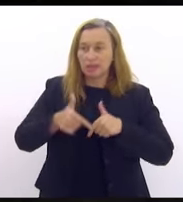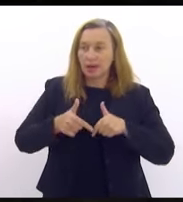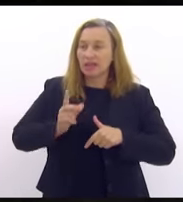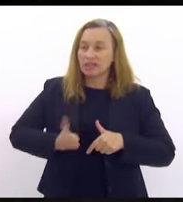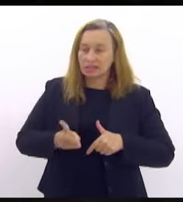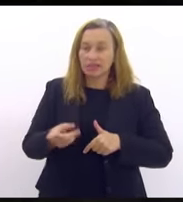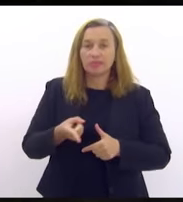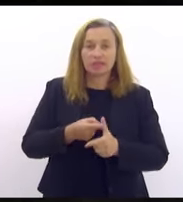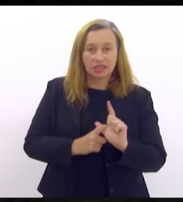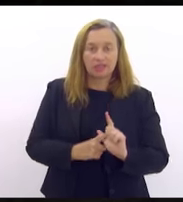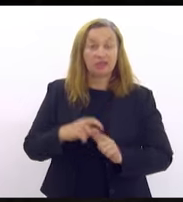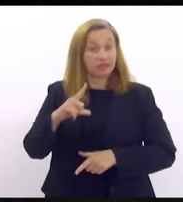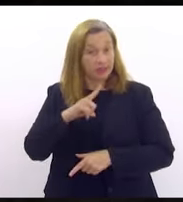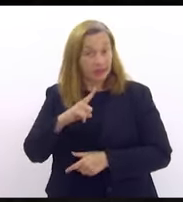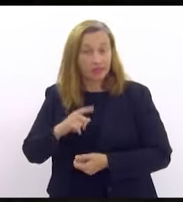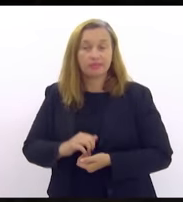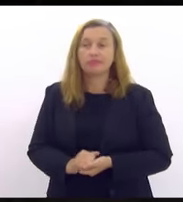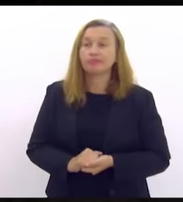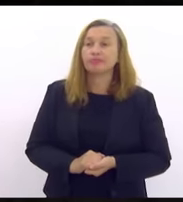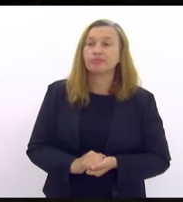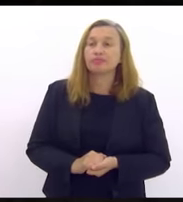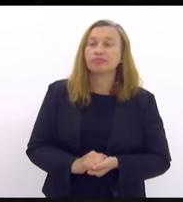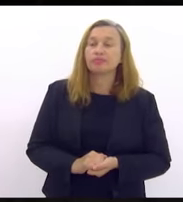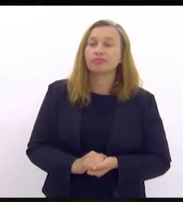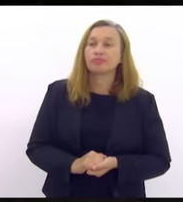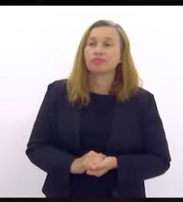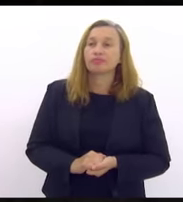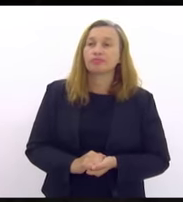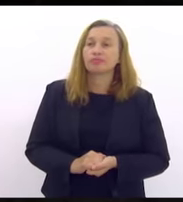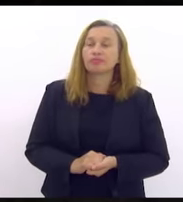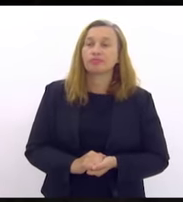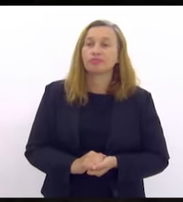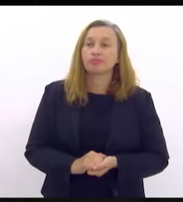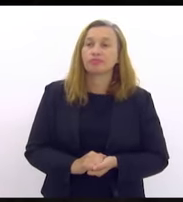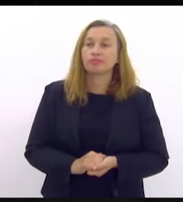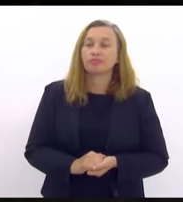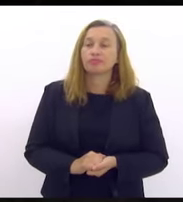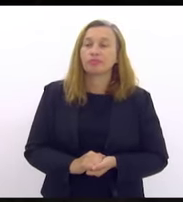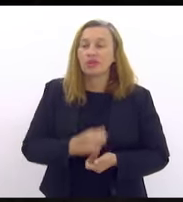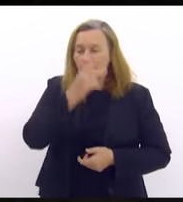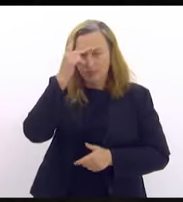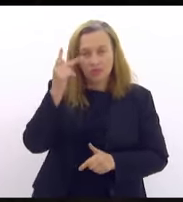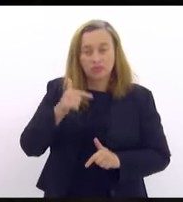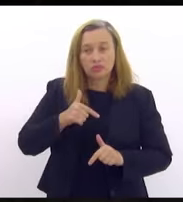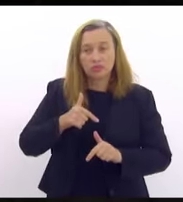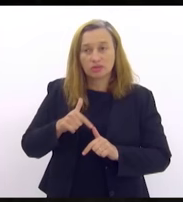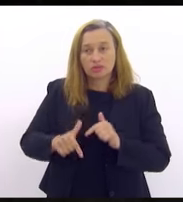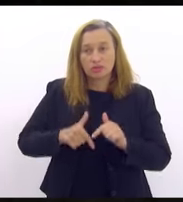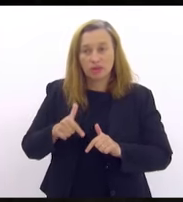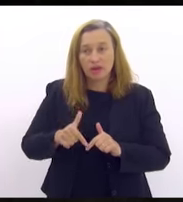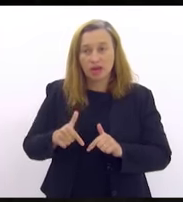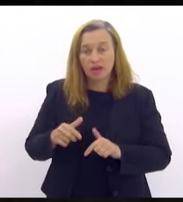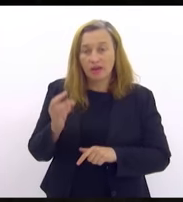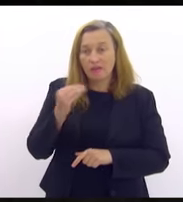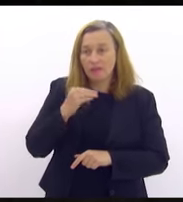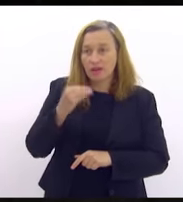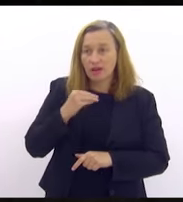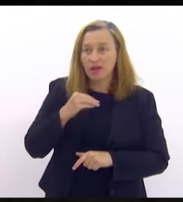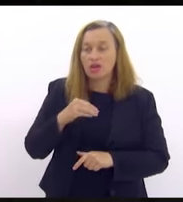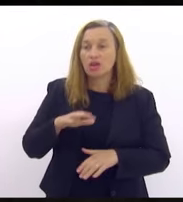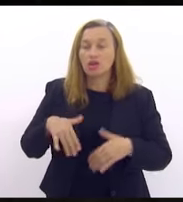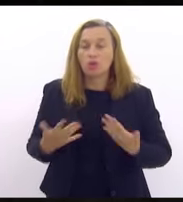um devedor e o trabalhador um credor fraco enquanto o